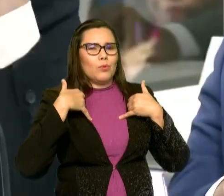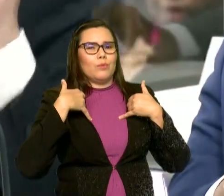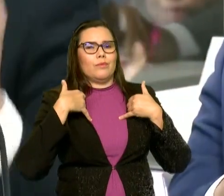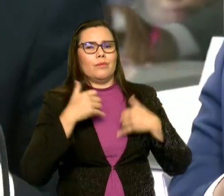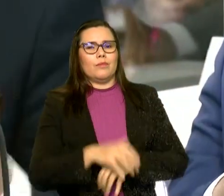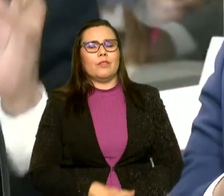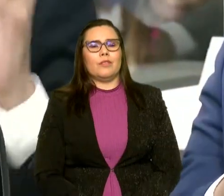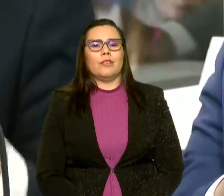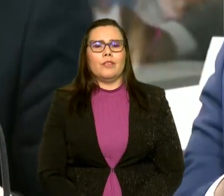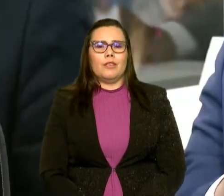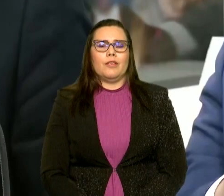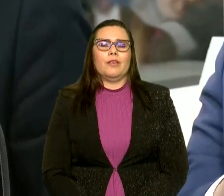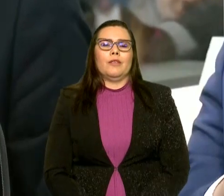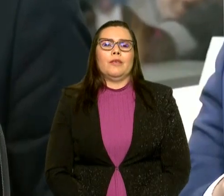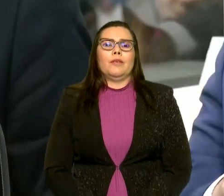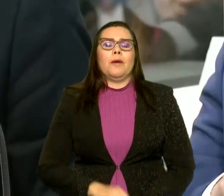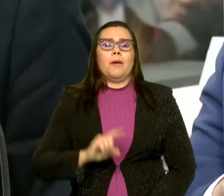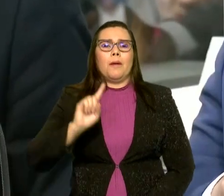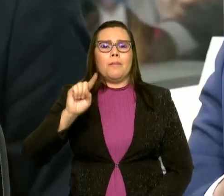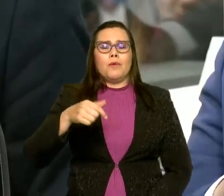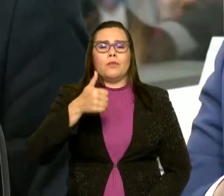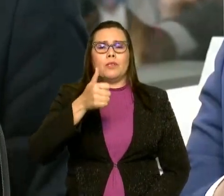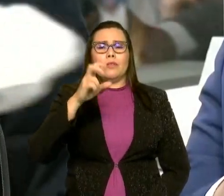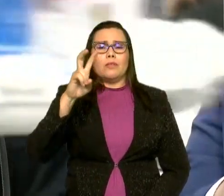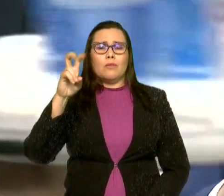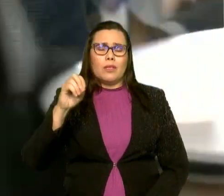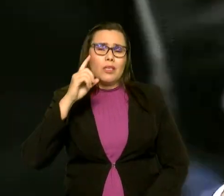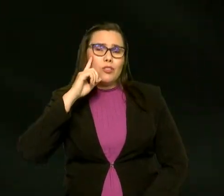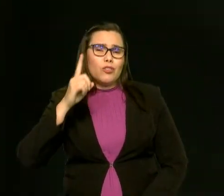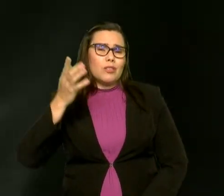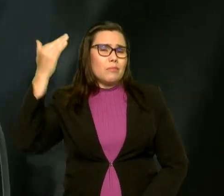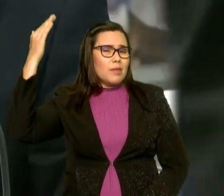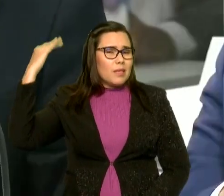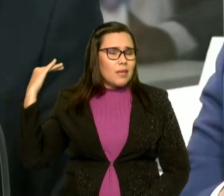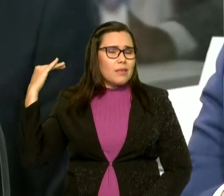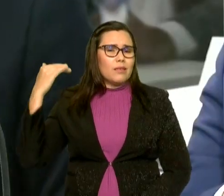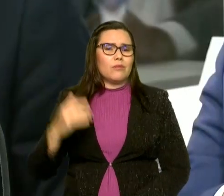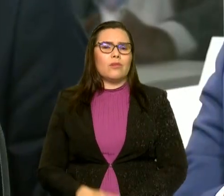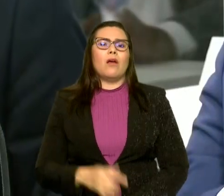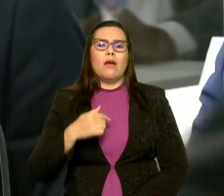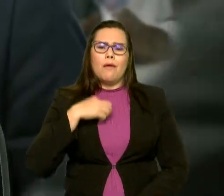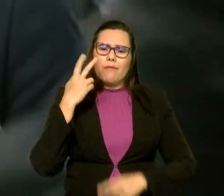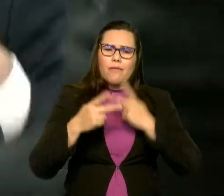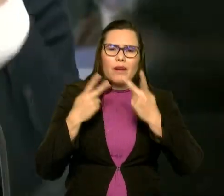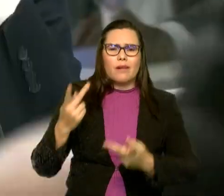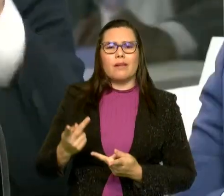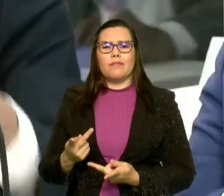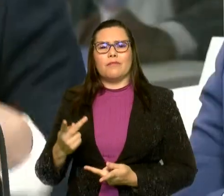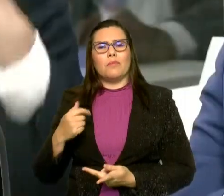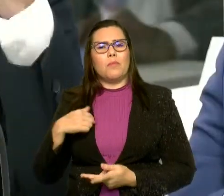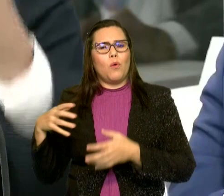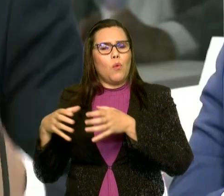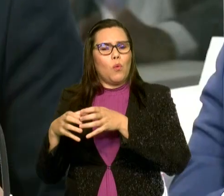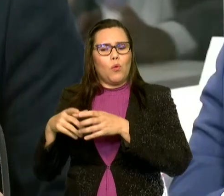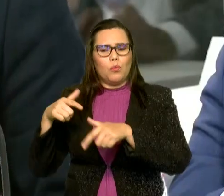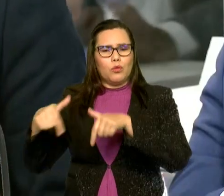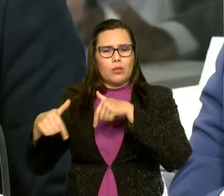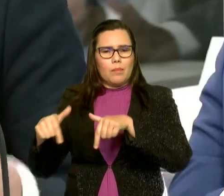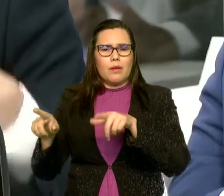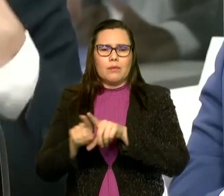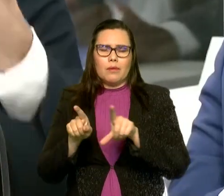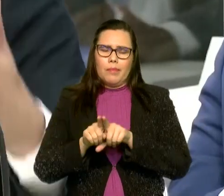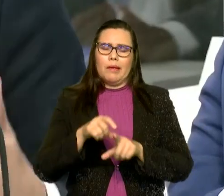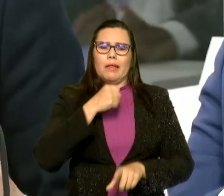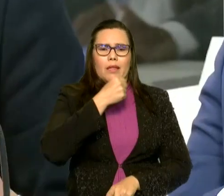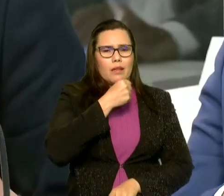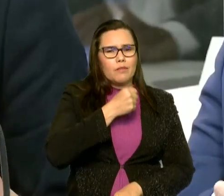1.150 dias atrás, eu estava na Secretaria de Saúde, eu dizia para a minha equipe, dizia nas entrevistas, e afirmava e reafirmava que a